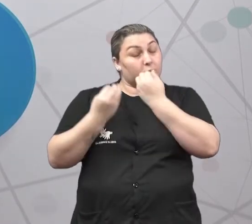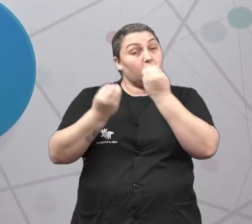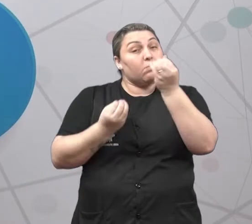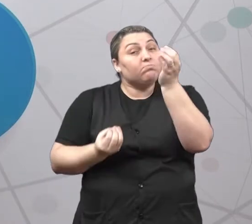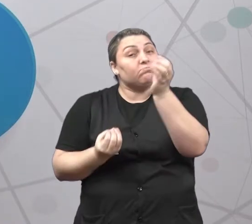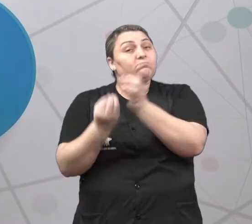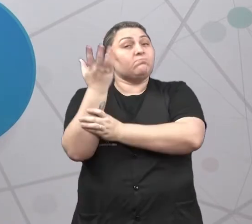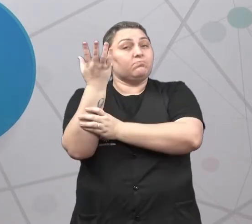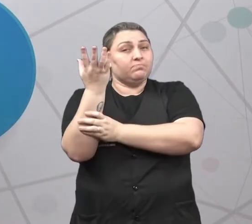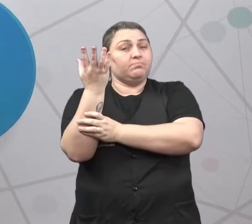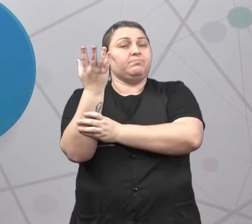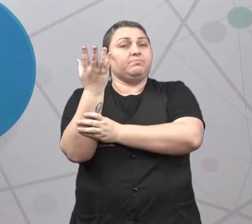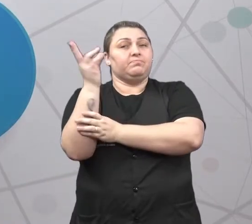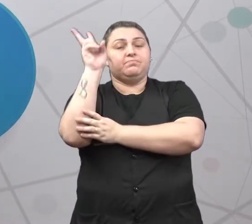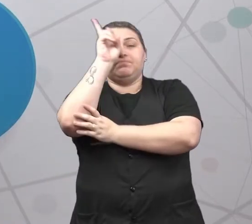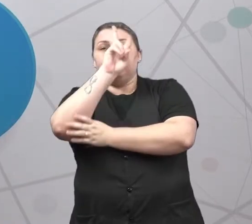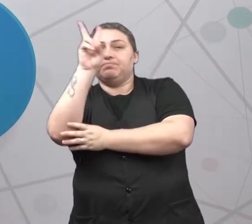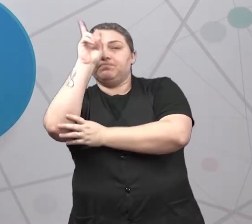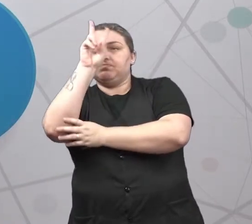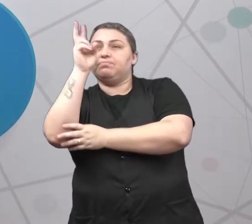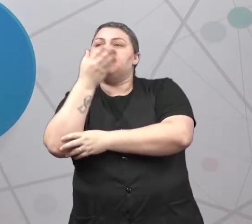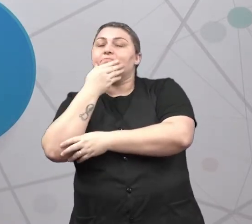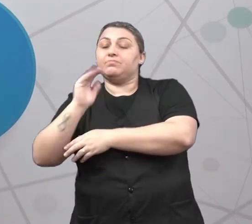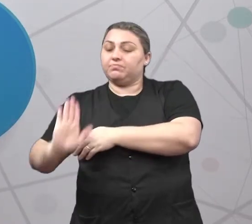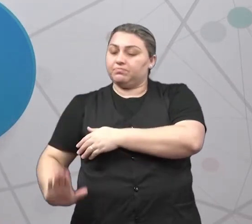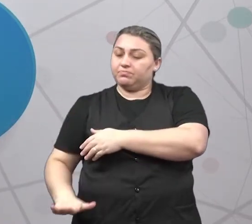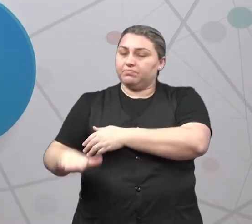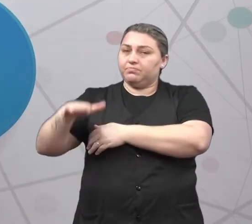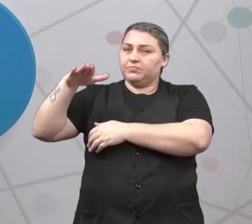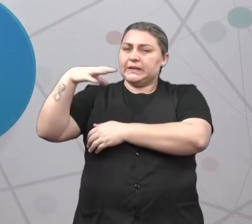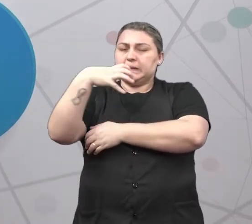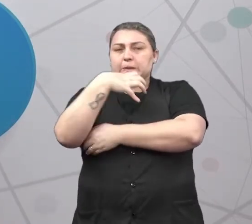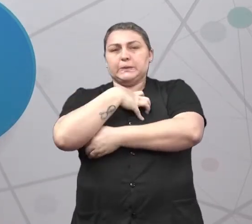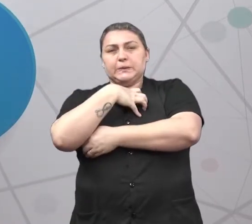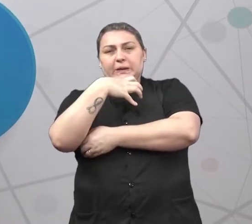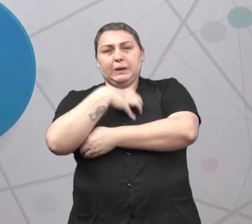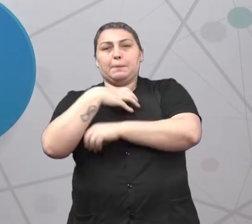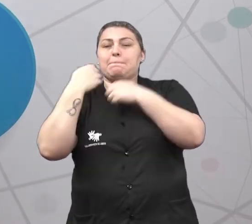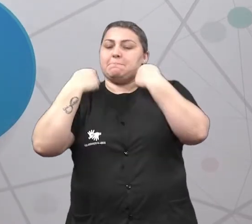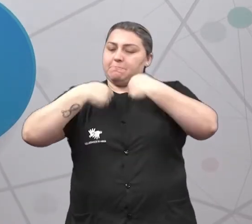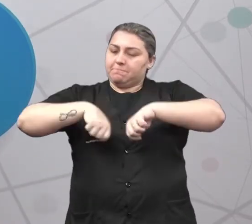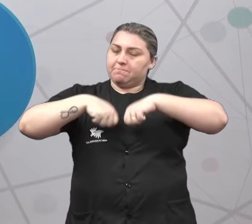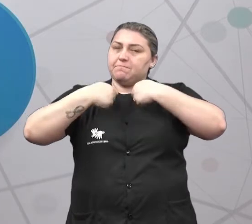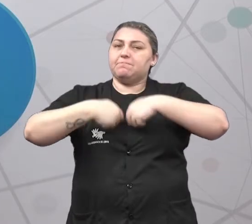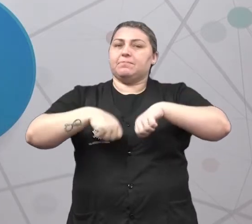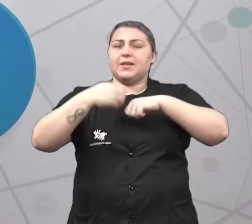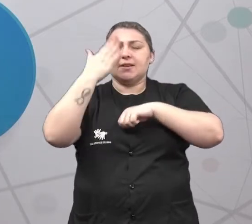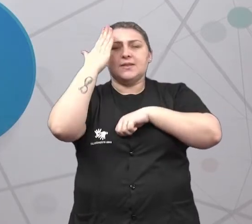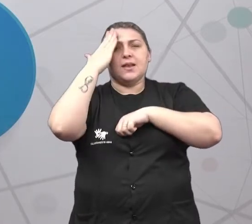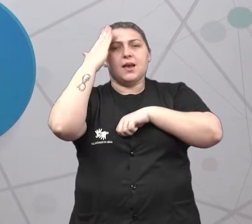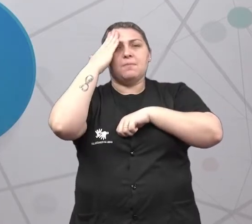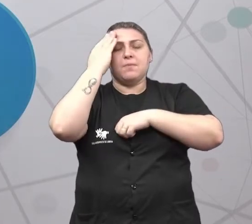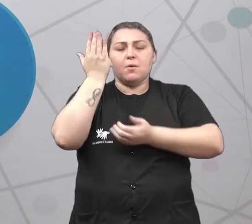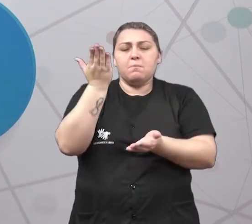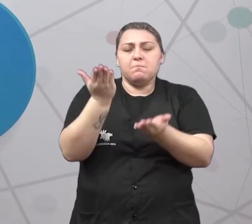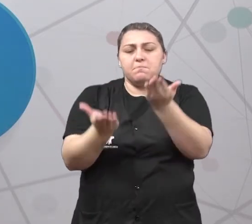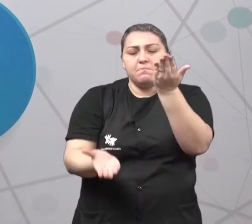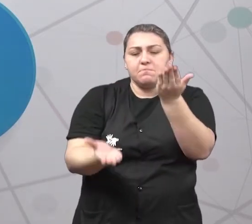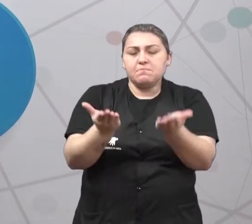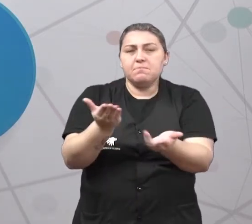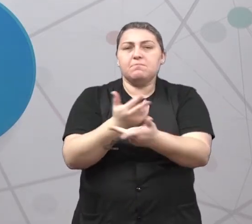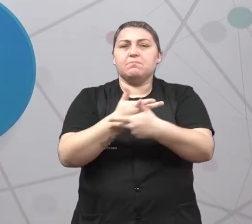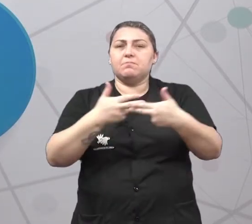foi surgindo. Ao longo da história humana, o ser humano ele sentiu necessidade de saber o peso